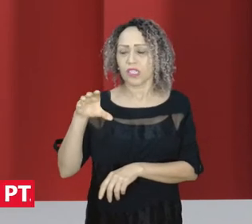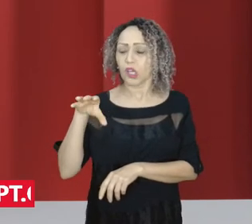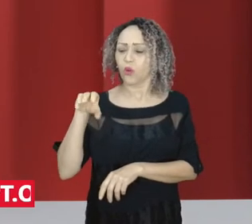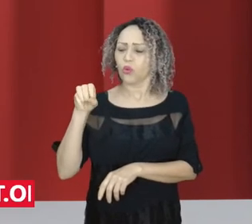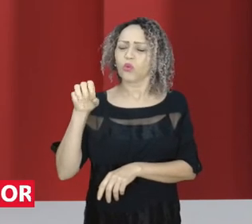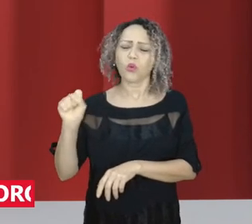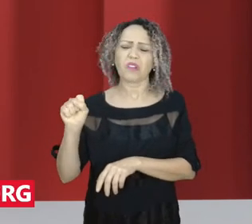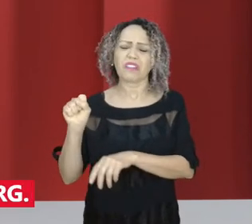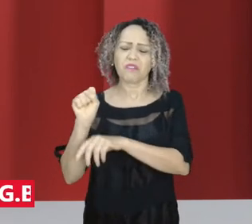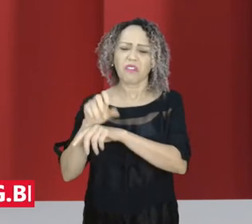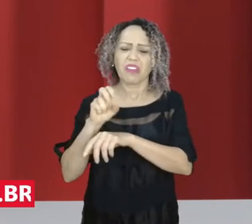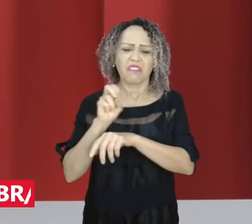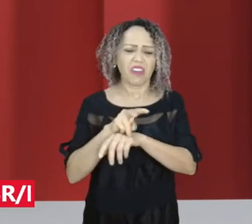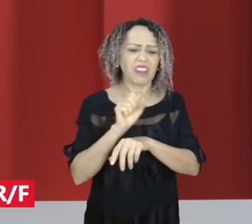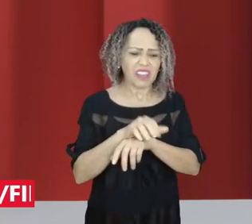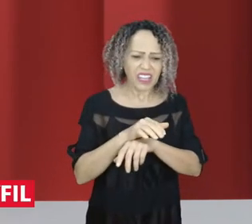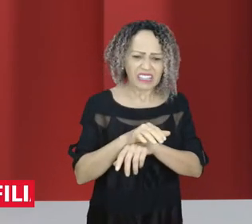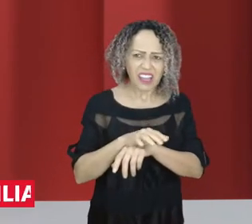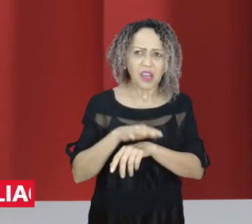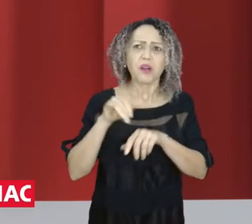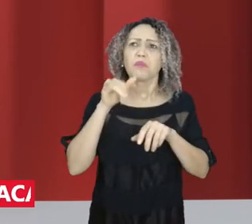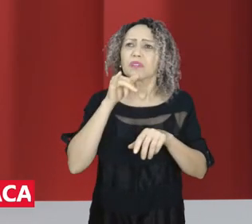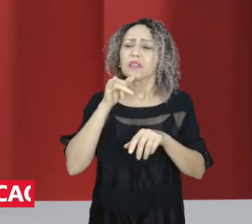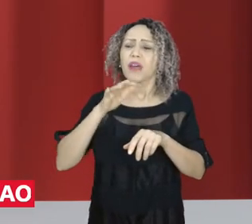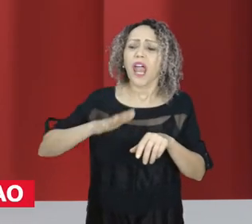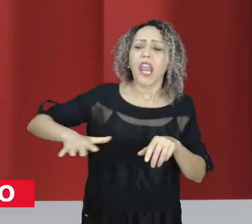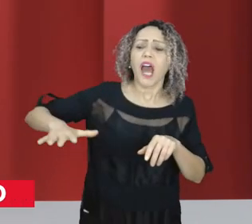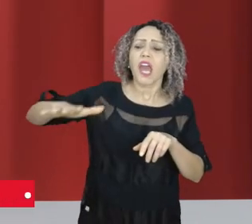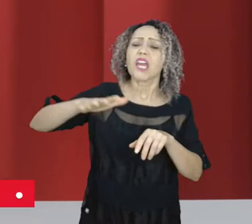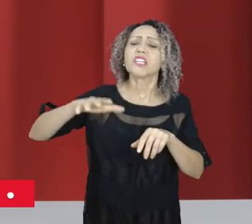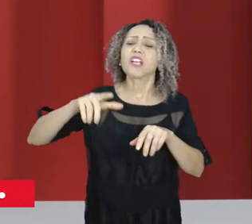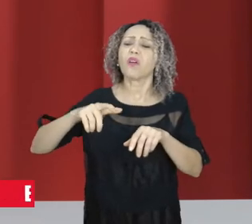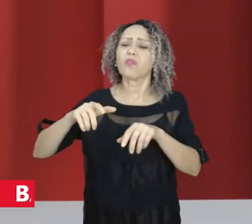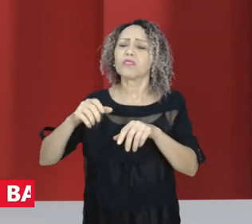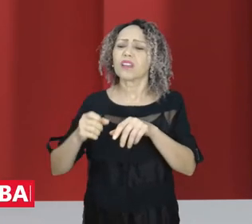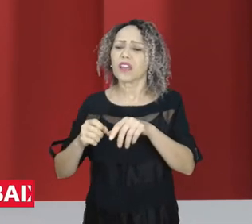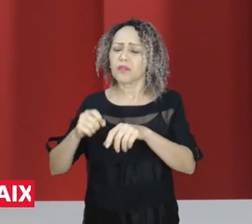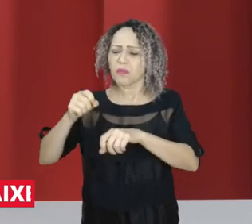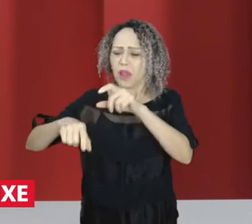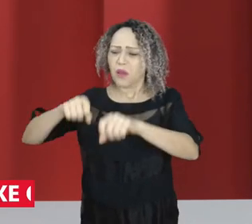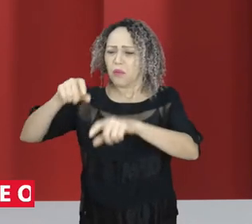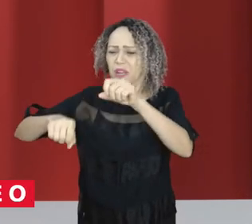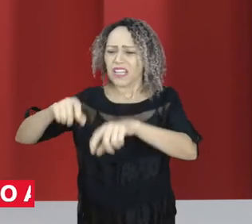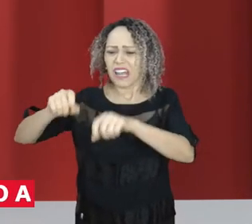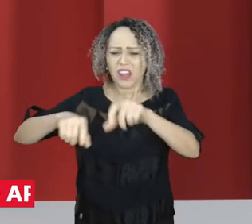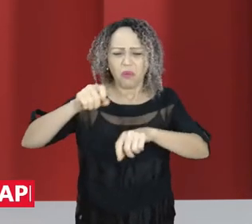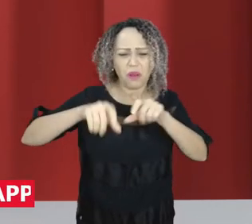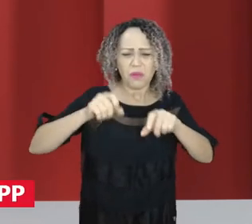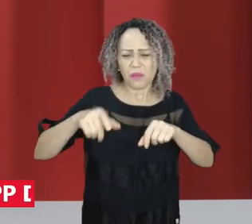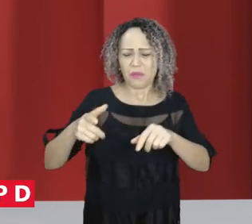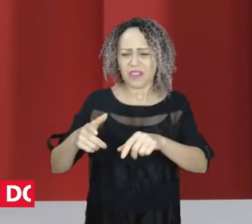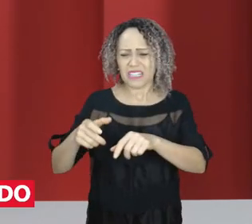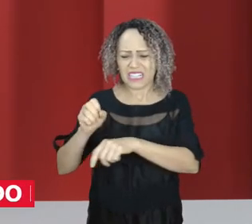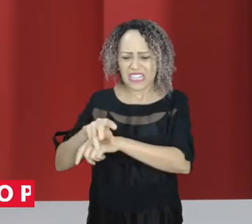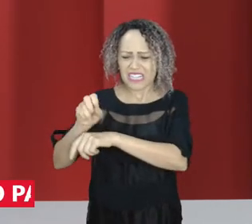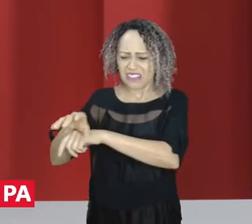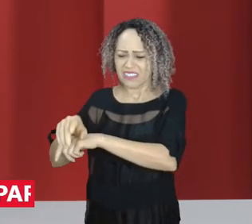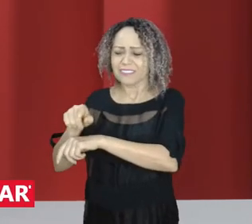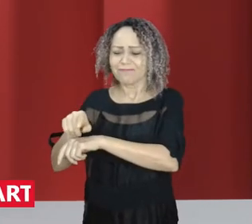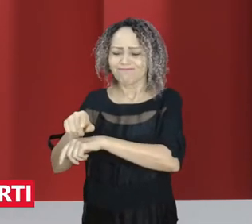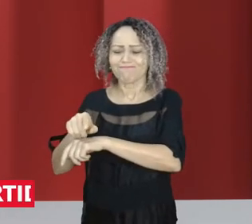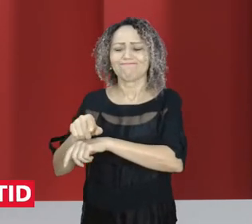de pessoas com câncer. Então uma coisa está ligada à outra, sim, já está comprovado, está adoecendo a população esse uso